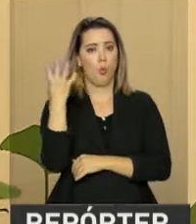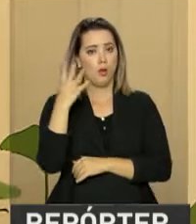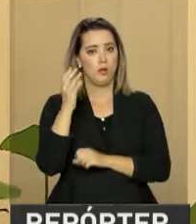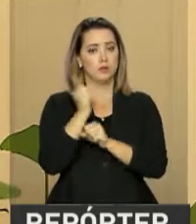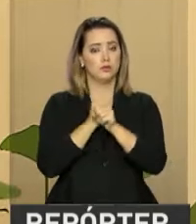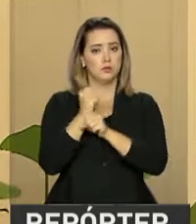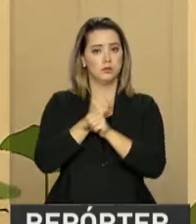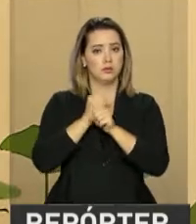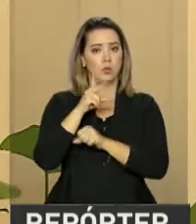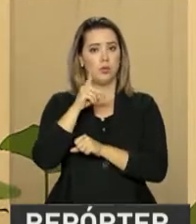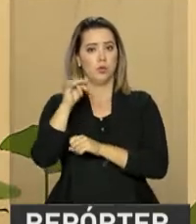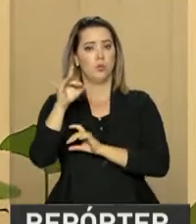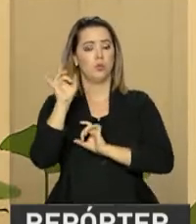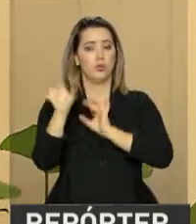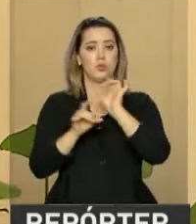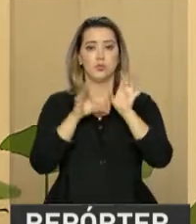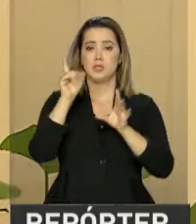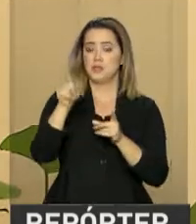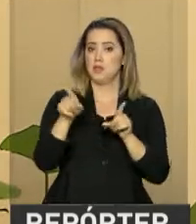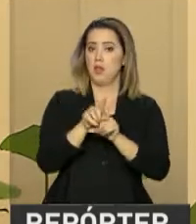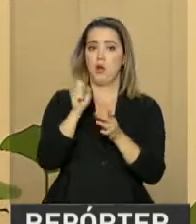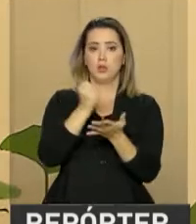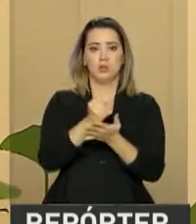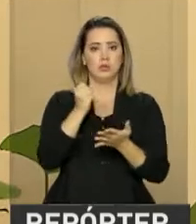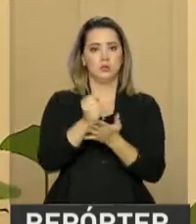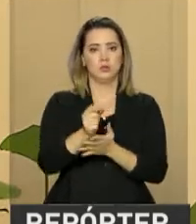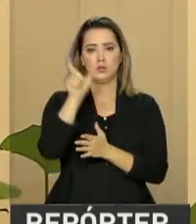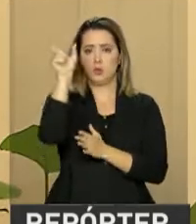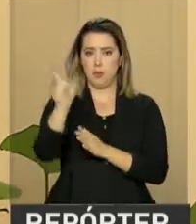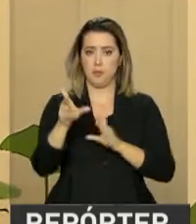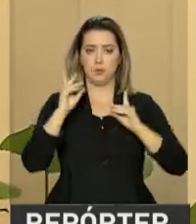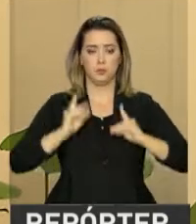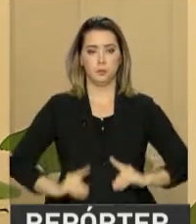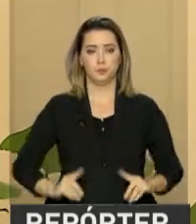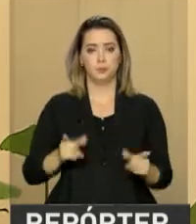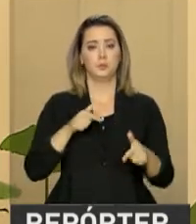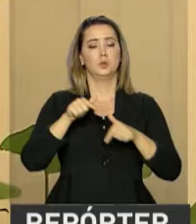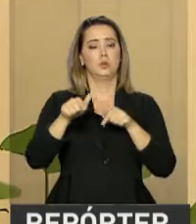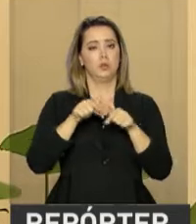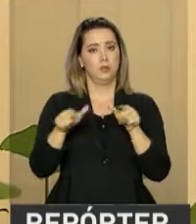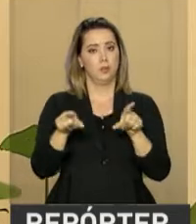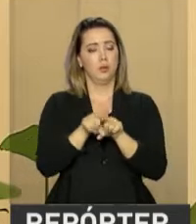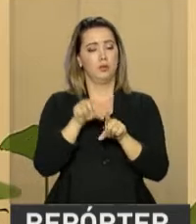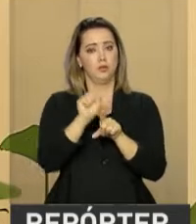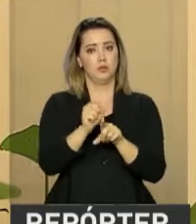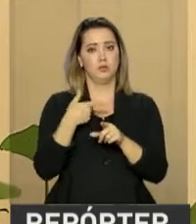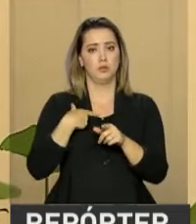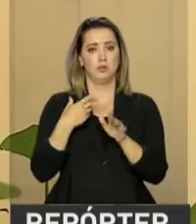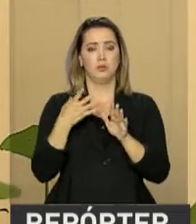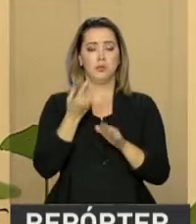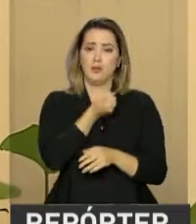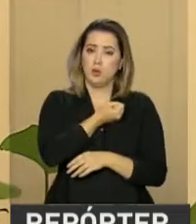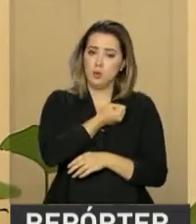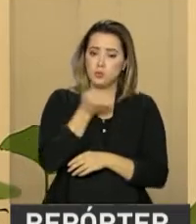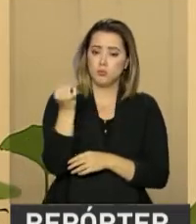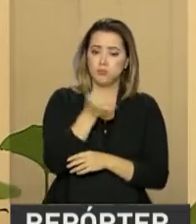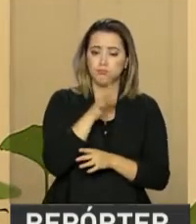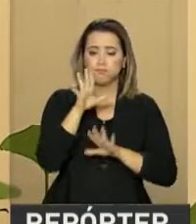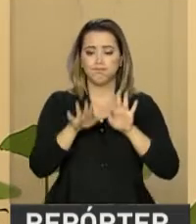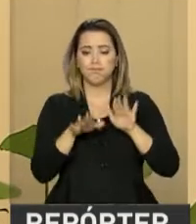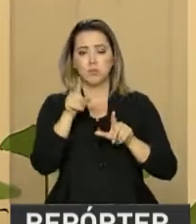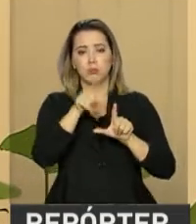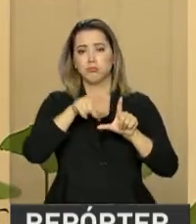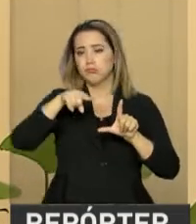um dia da contratação da pessoa com deficiência no seu mister trabalho além da fiscalização contra apenas estatísticas e tem a intermediação